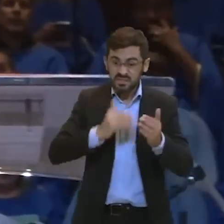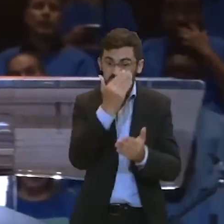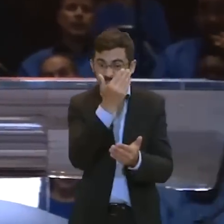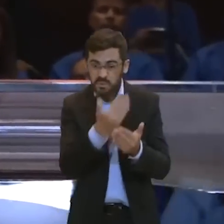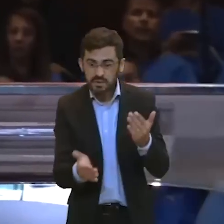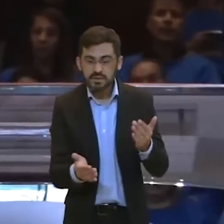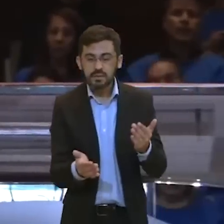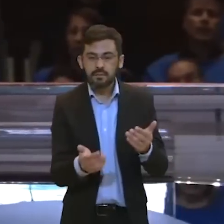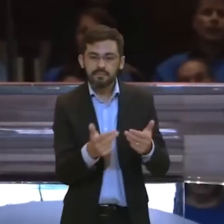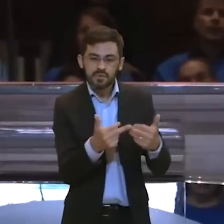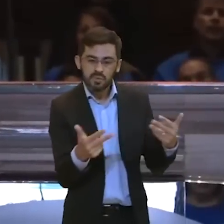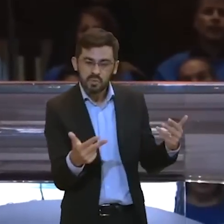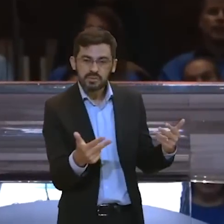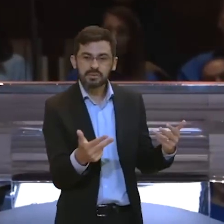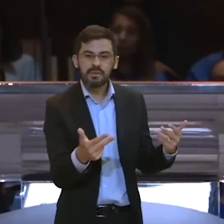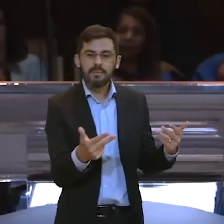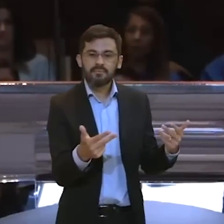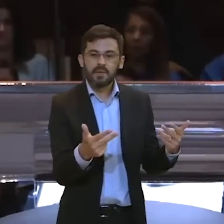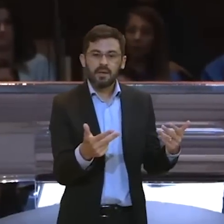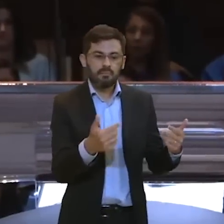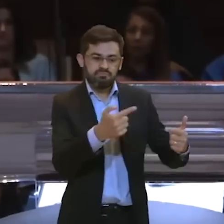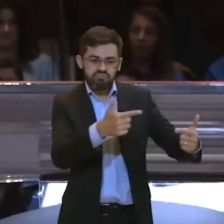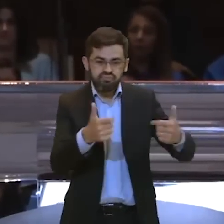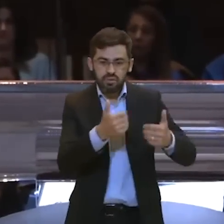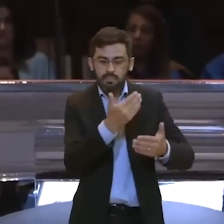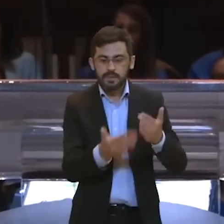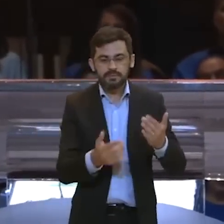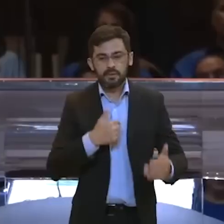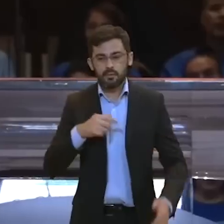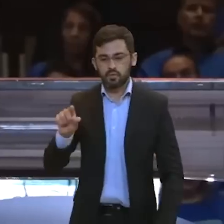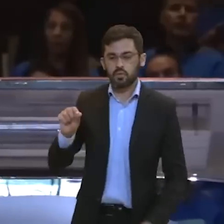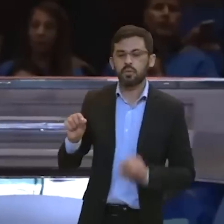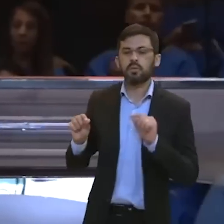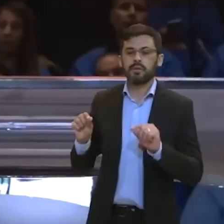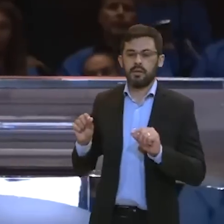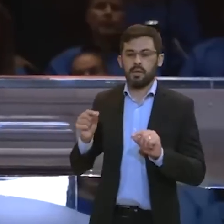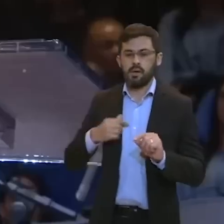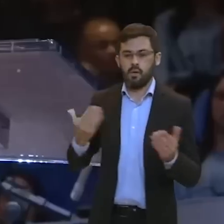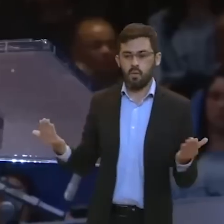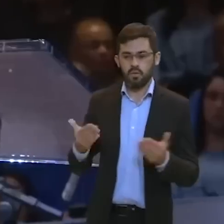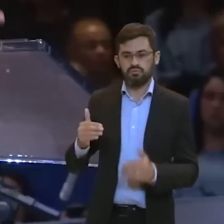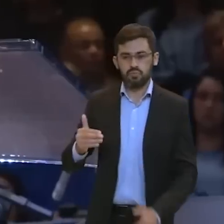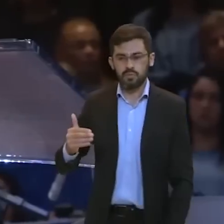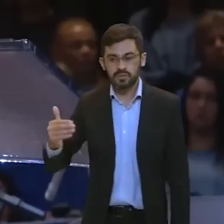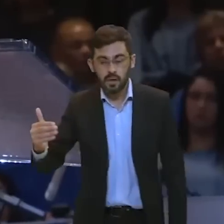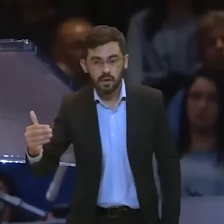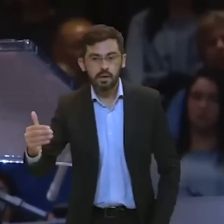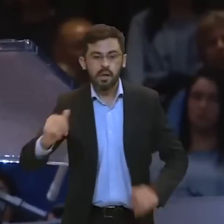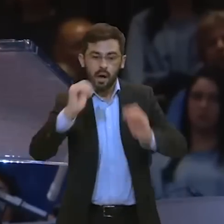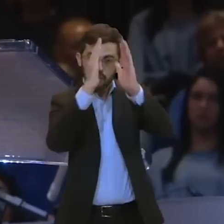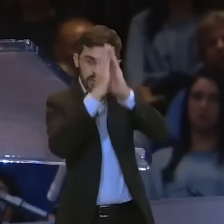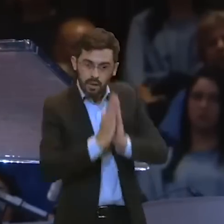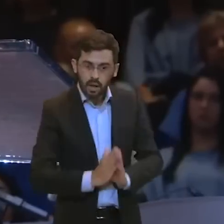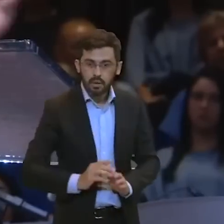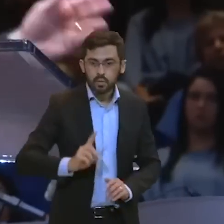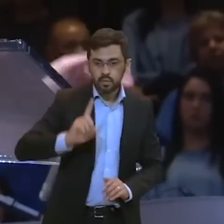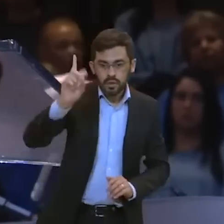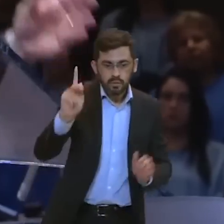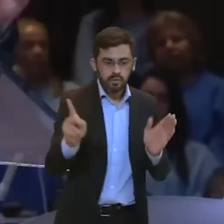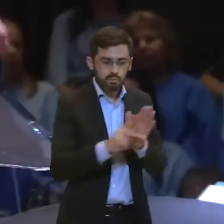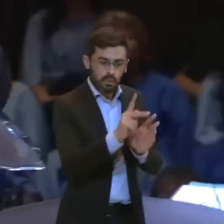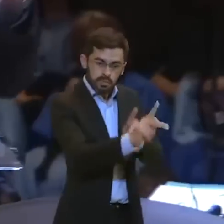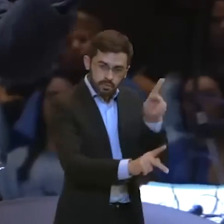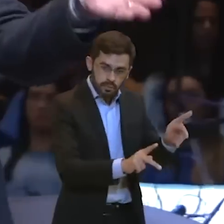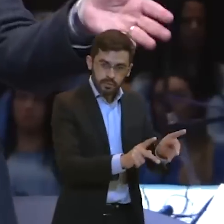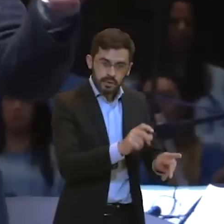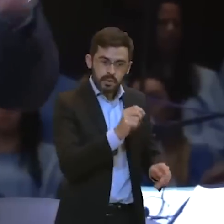por exemplo, dos sírios, ele decidiu: bom, de hoje em diante eu vou começar a adorar o Deus dos sírios, porque se o